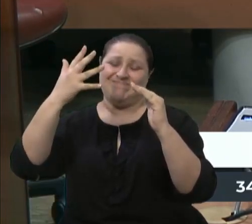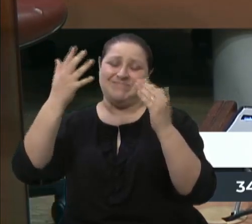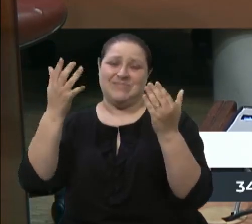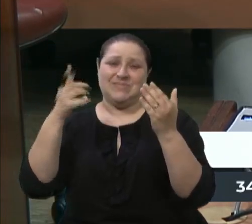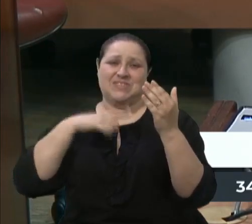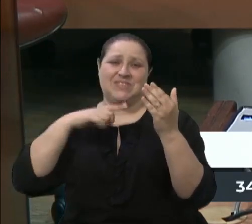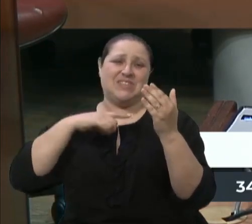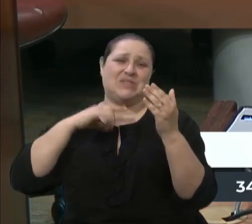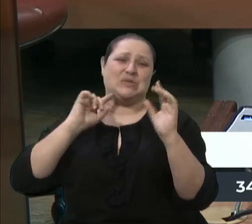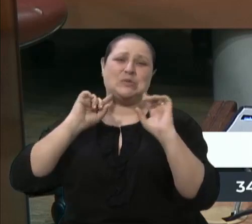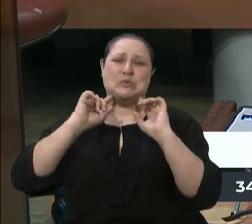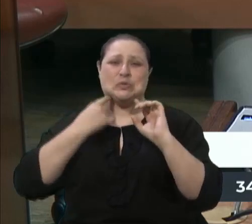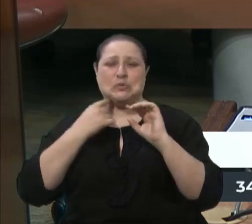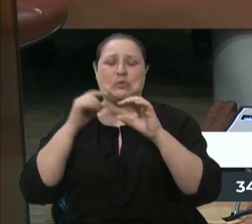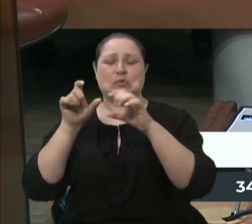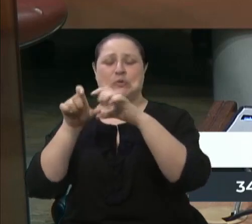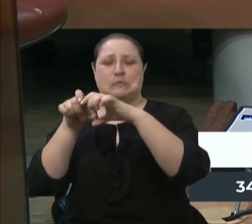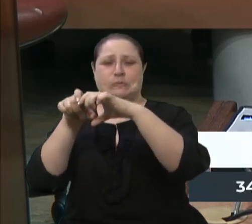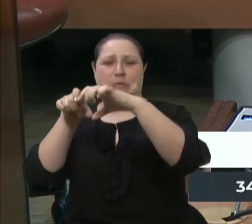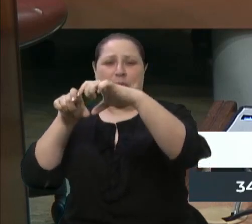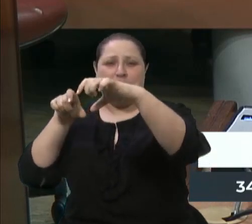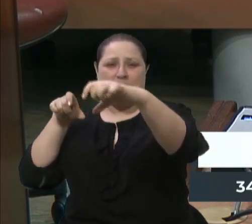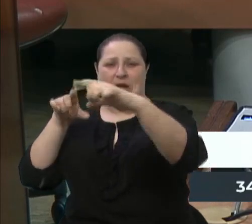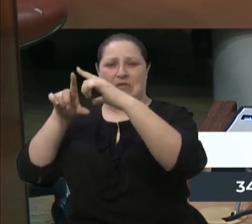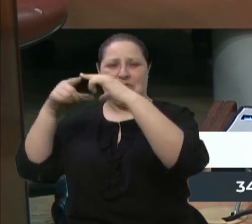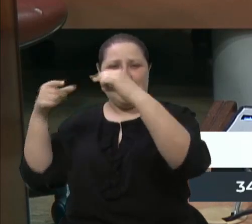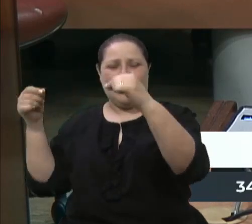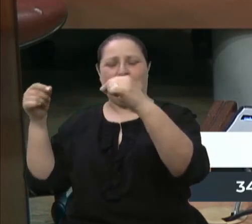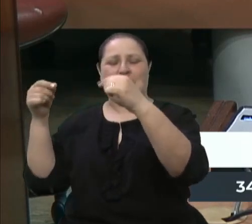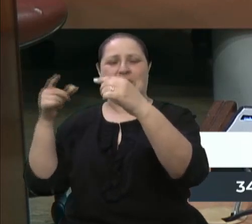entupindo calhas e caindo os beiral, né?